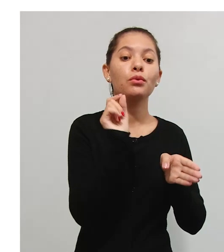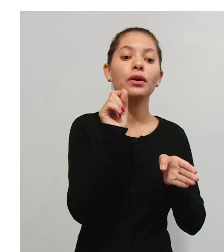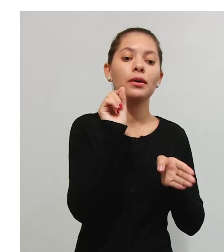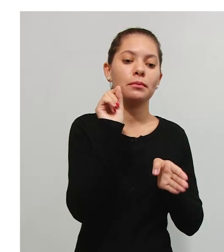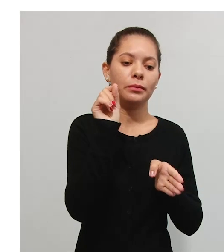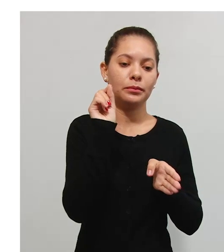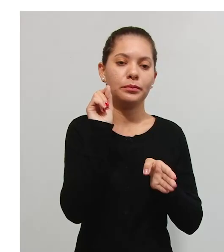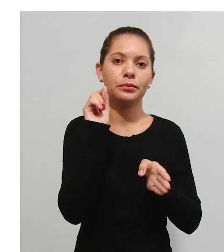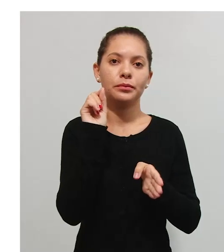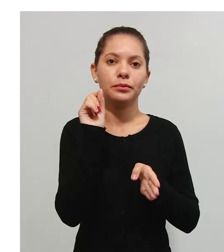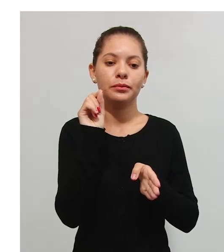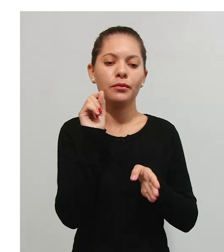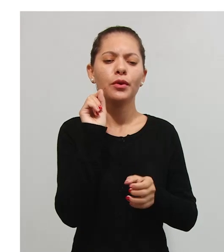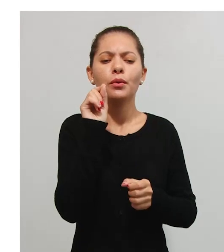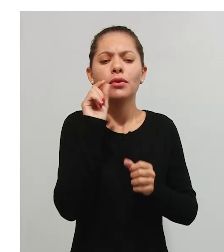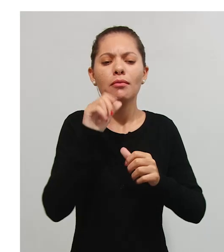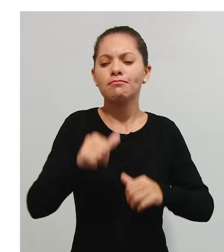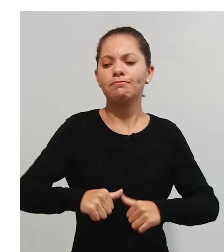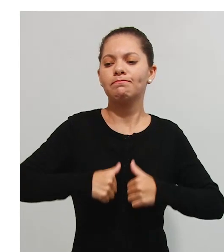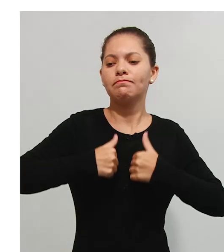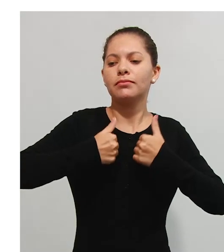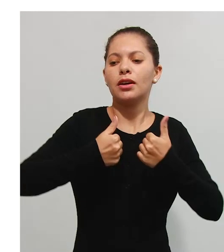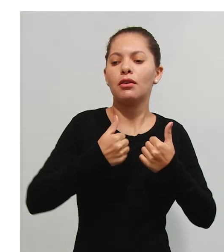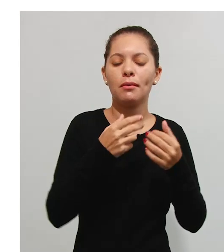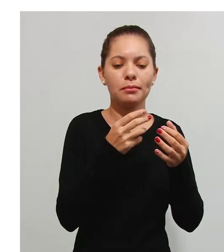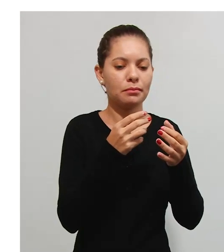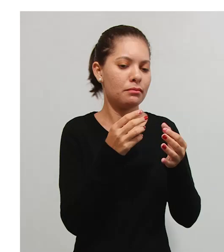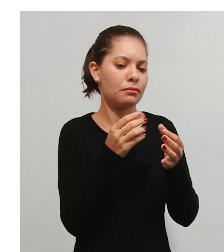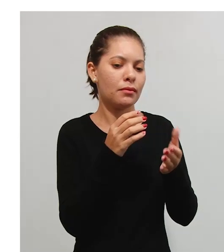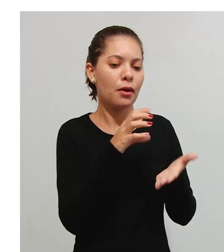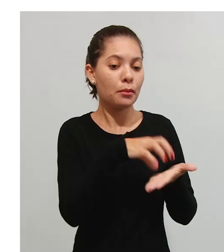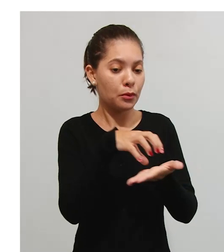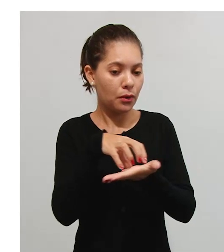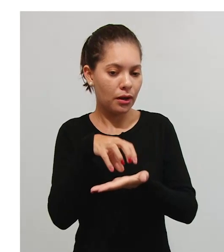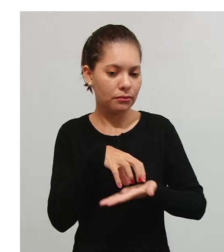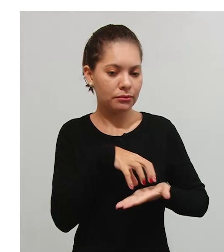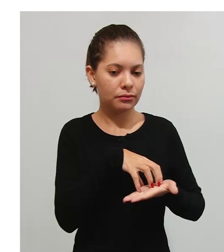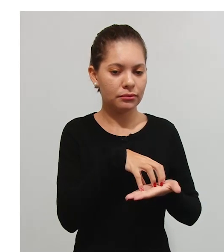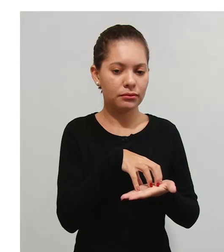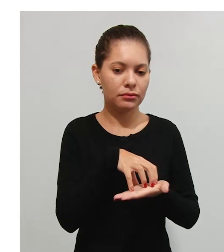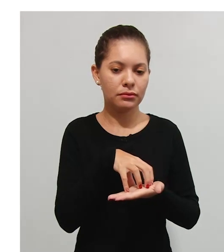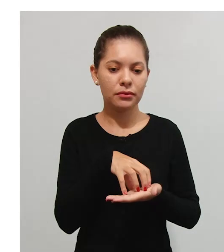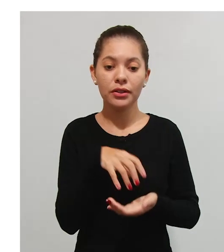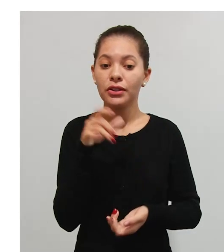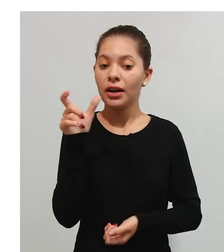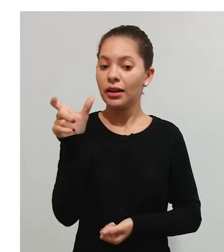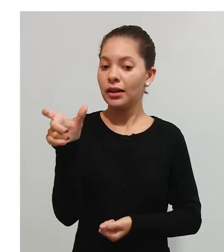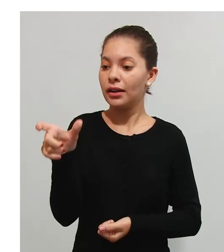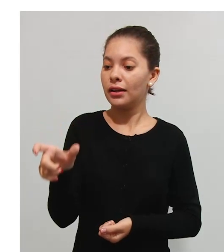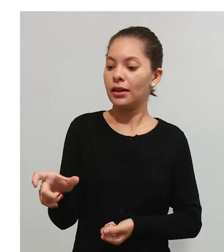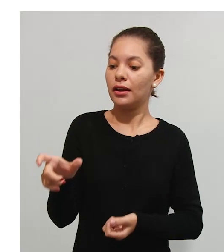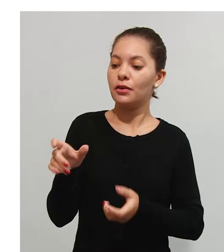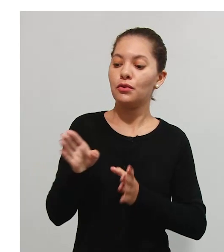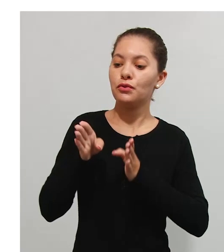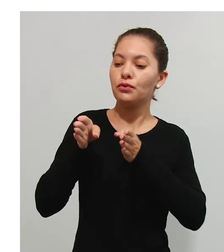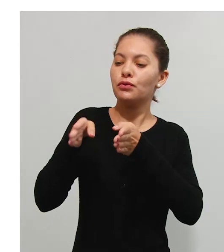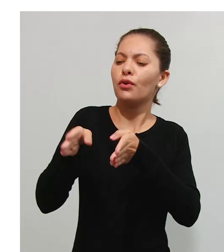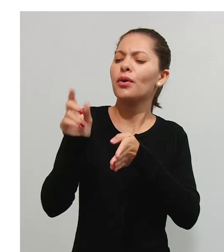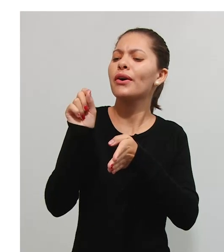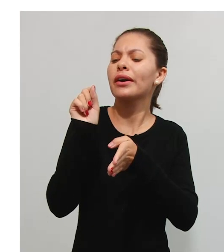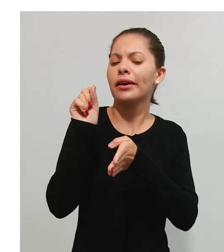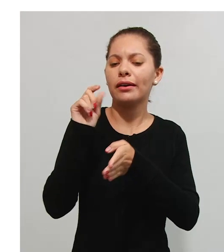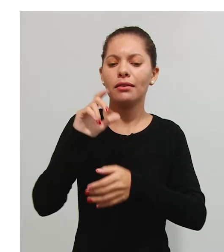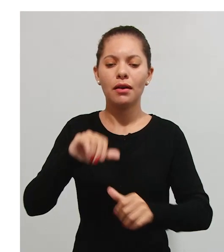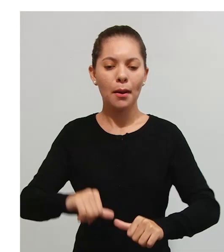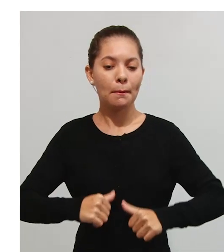nós temos que o foco é naquilo que é melhor para aquela organização. Já em um empreendimento,